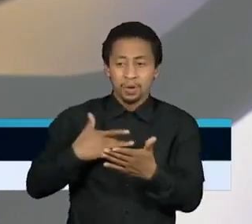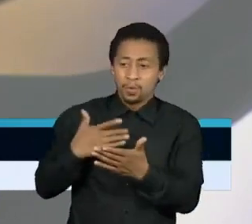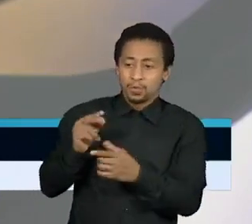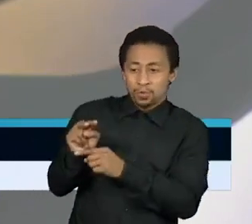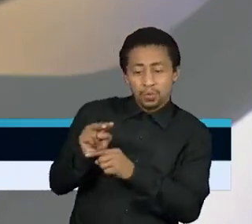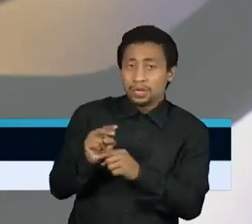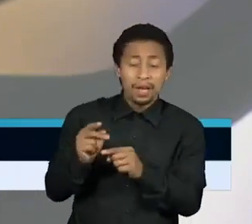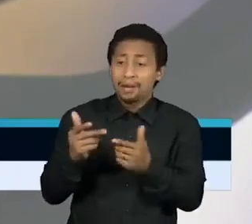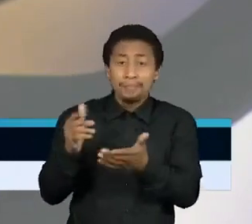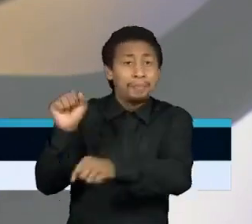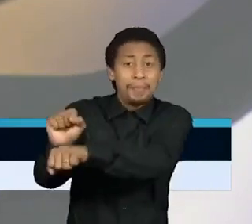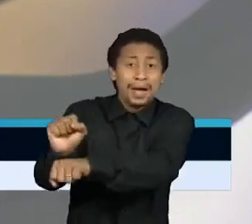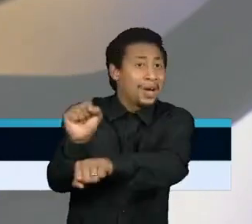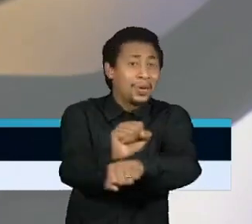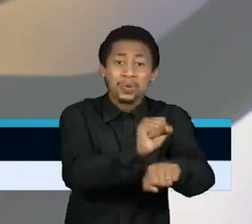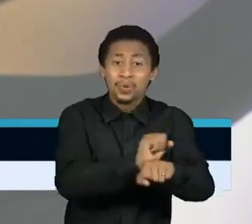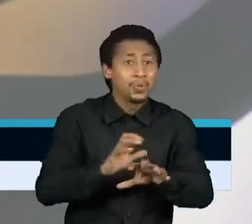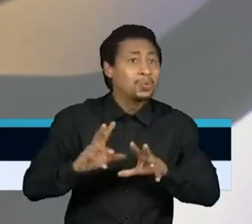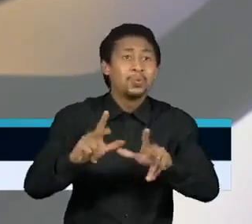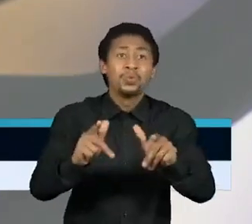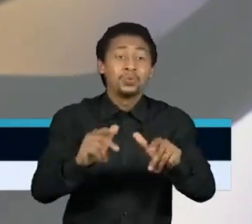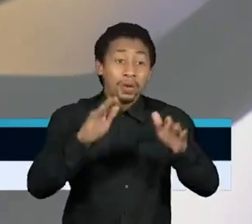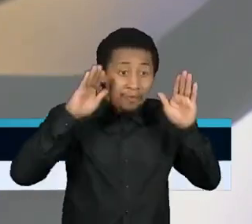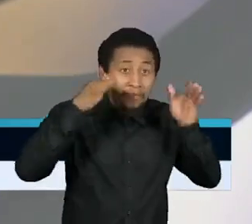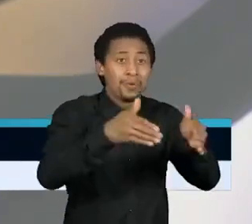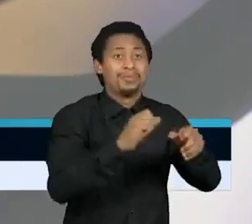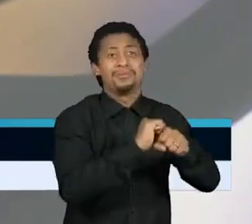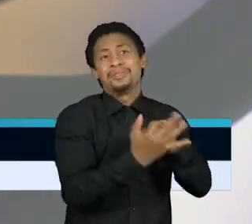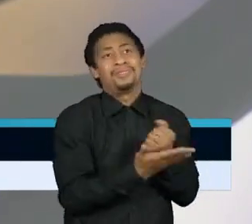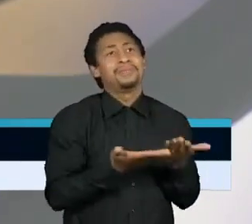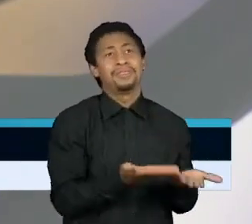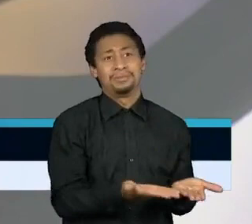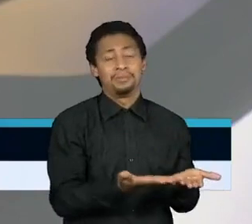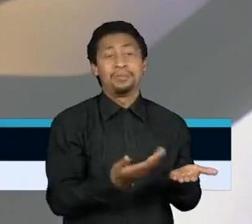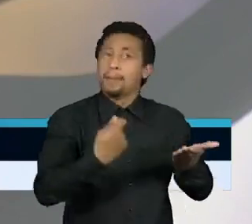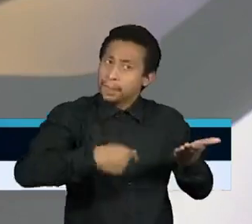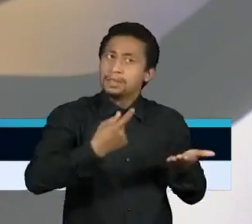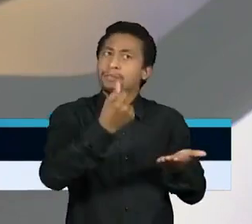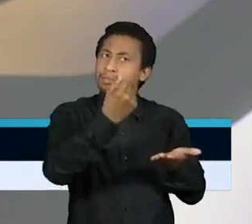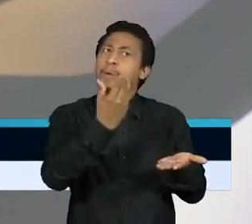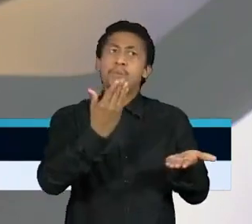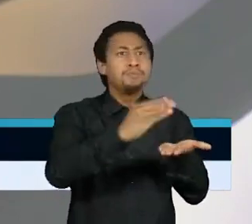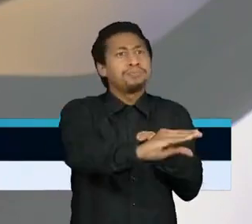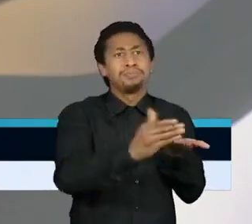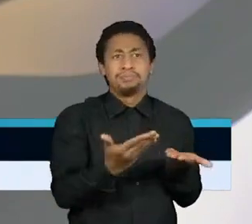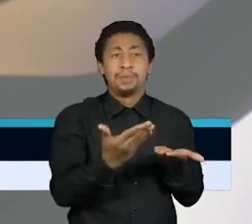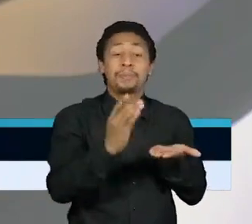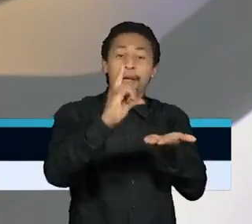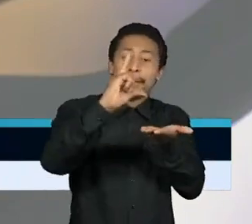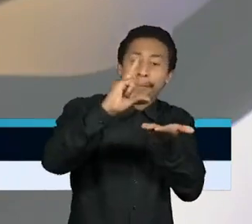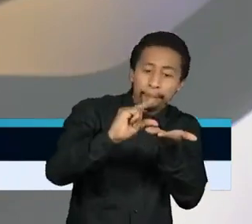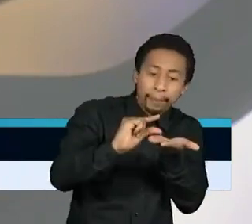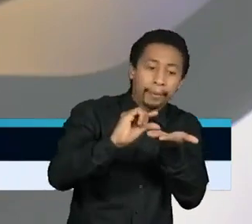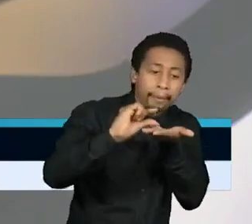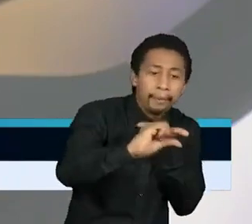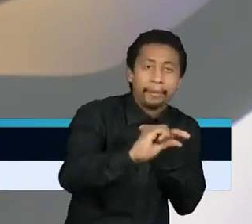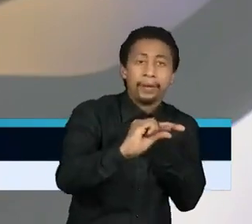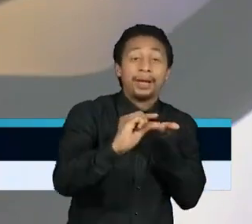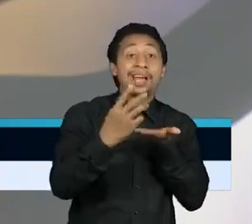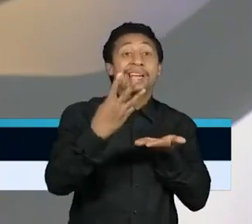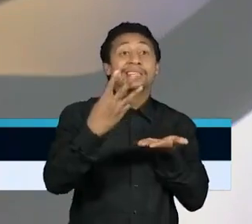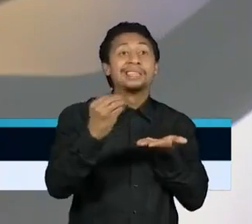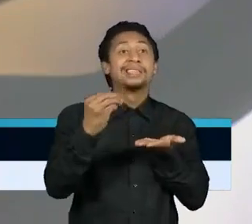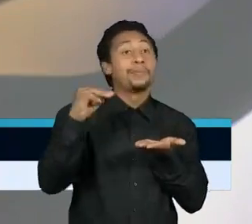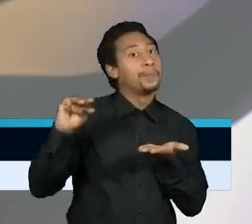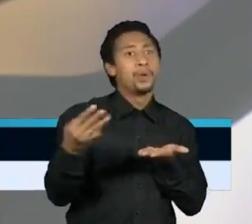uma agenda parada imensa aí, mas o SUS precisa ter recursos. Estamos cortando 30 bilhões de reais do SUS, não vamos ter jeito